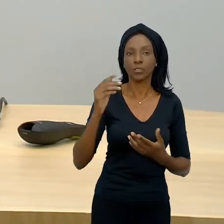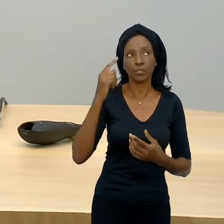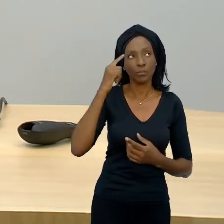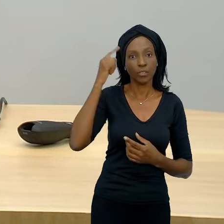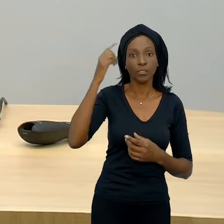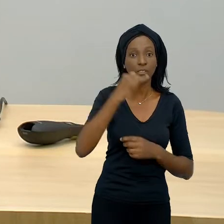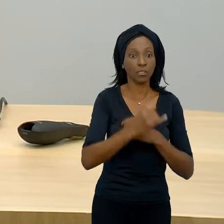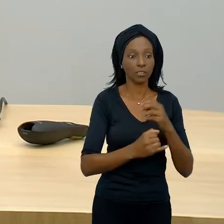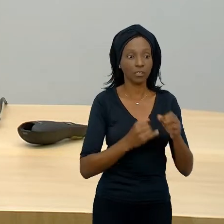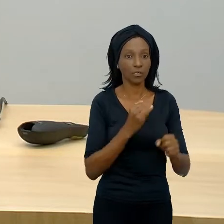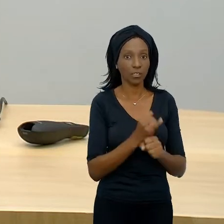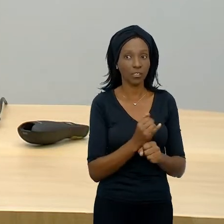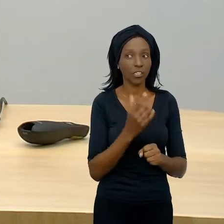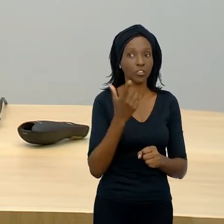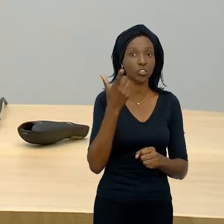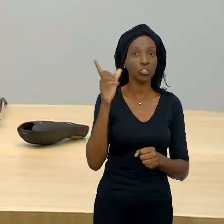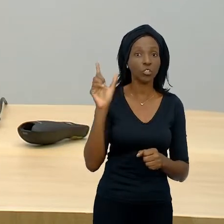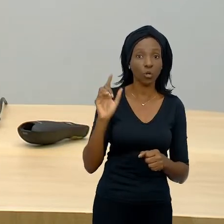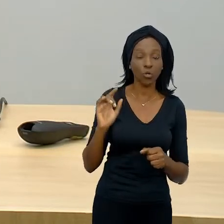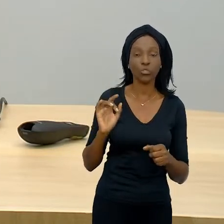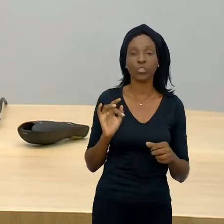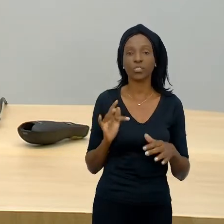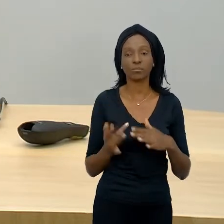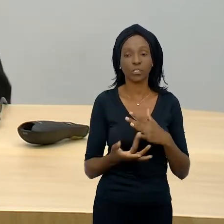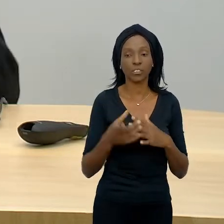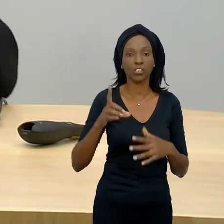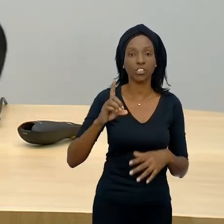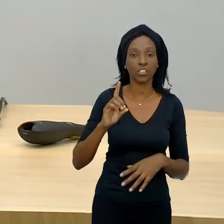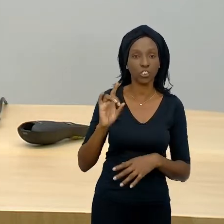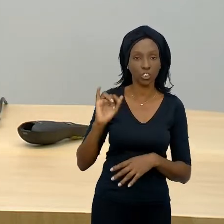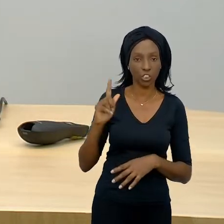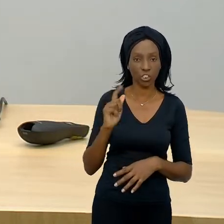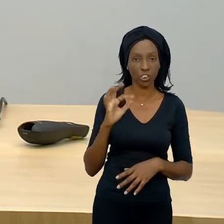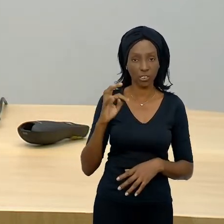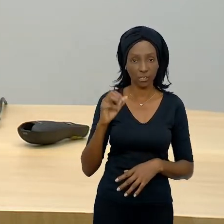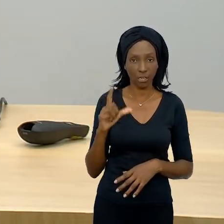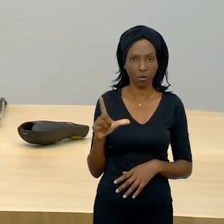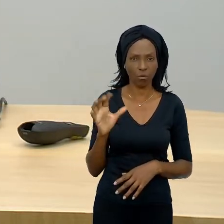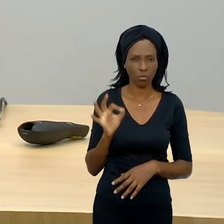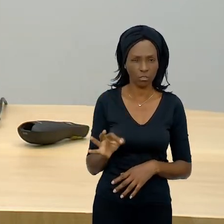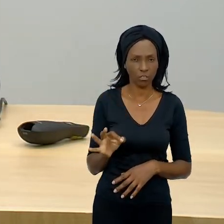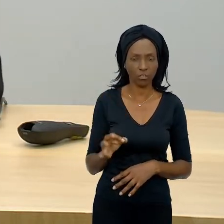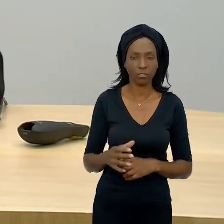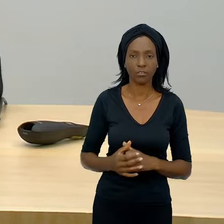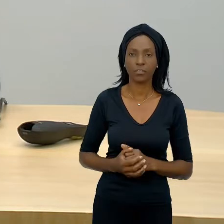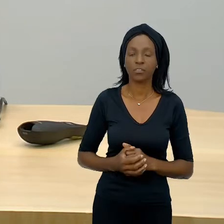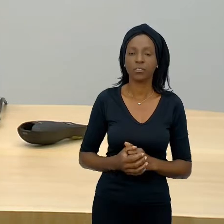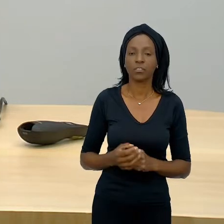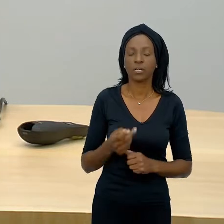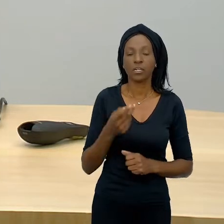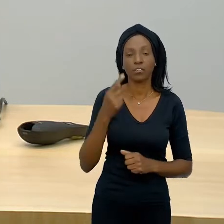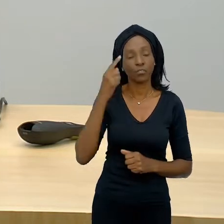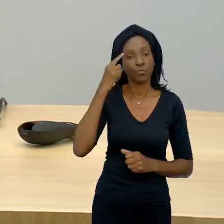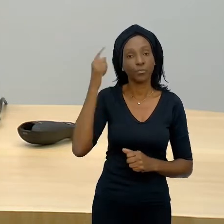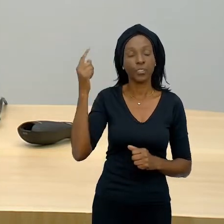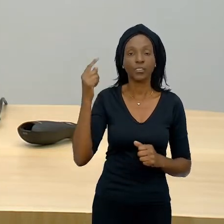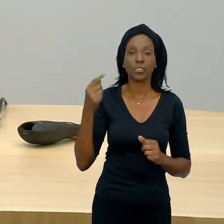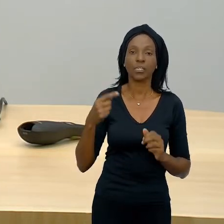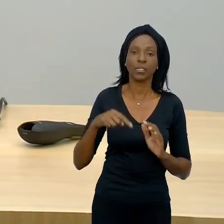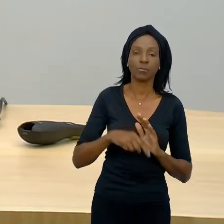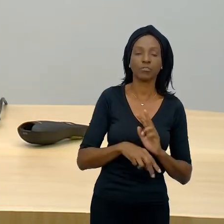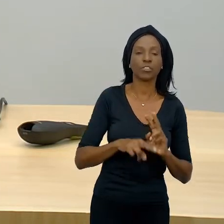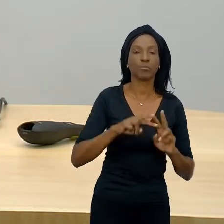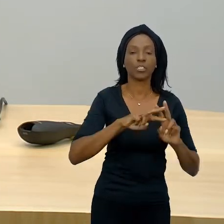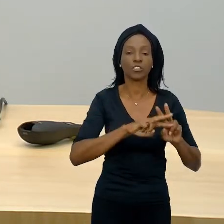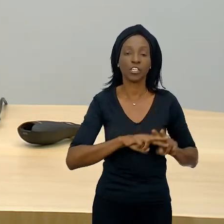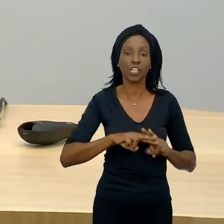internet e de outros aparatos digitais. Tá certo? A gente vai fazer isso no âmbito do aprofundamento hashtag